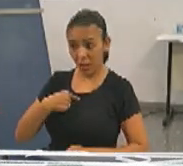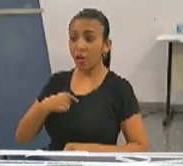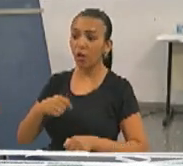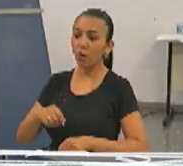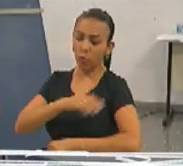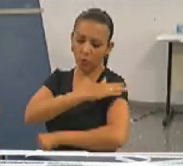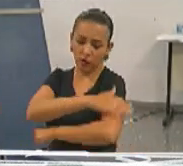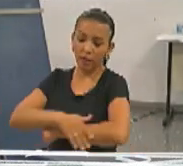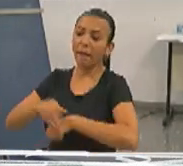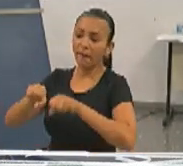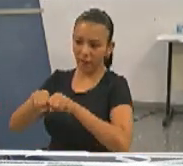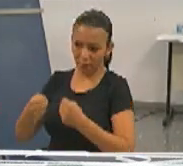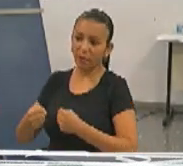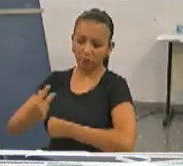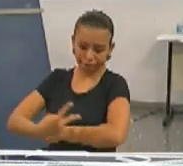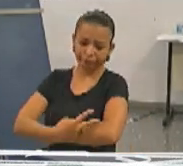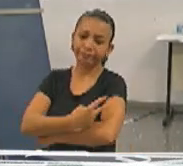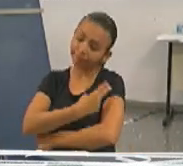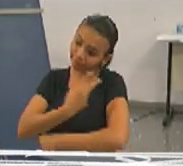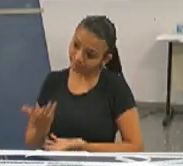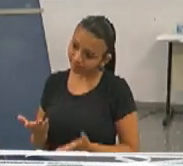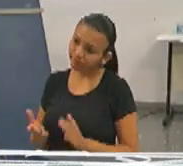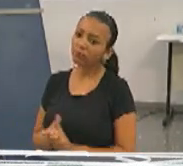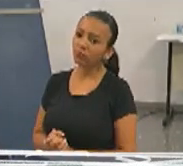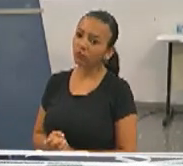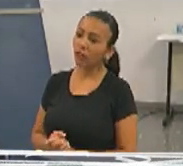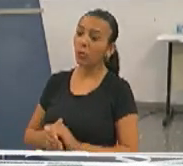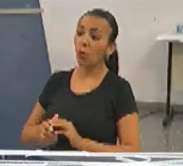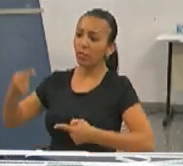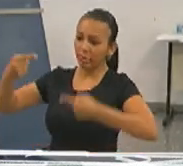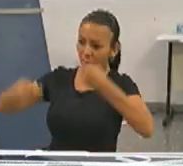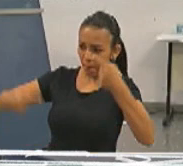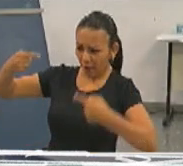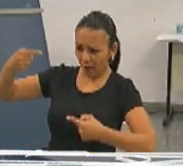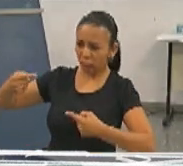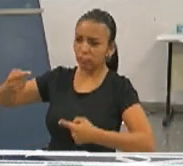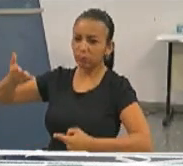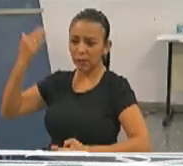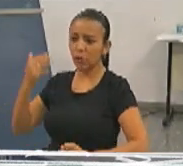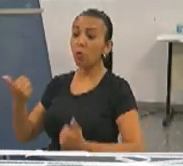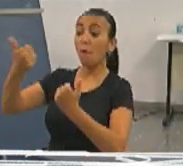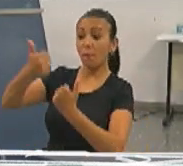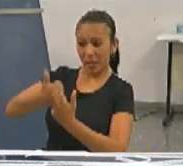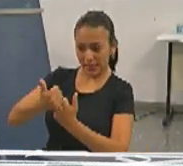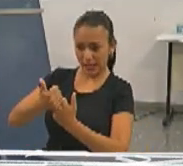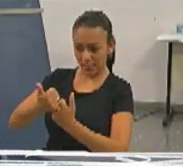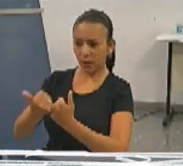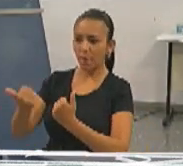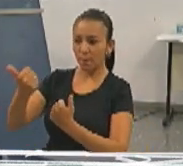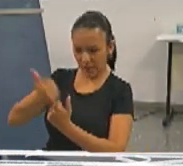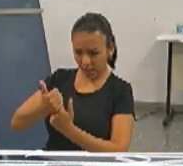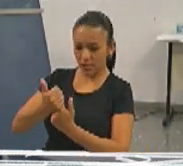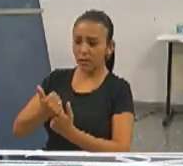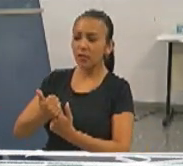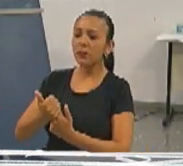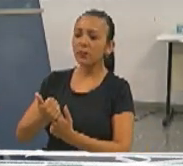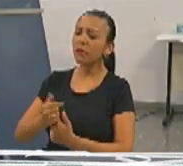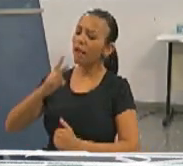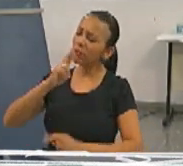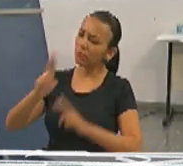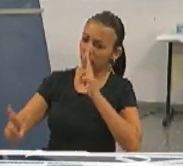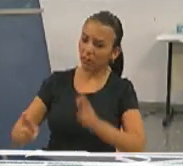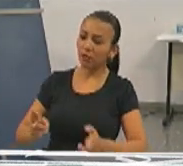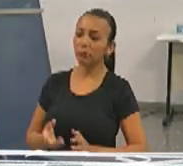braço operado. No debate foi meu candidato a vice-reitor que respondeu as